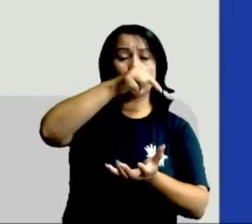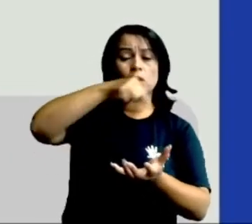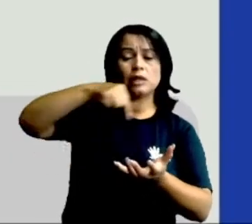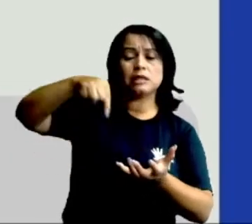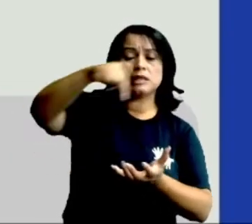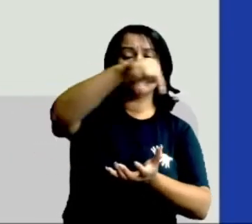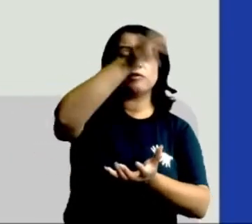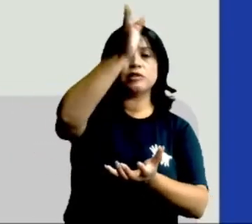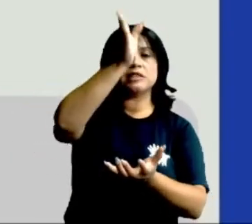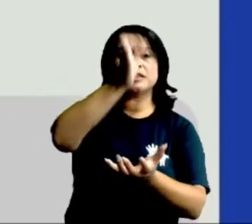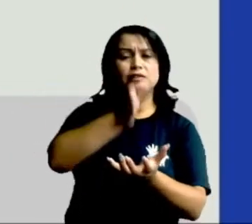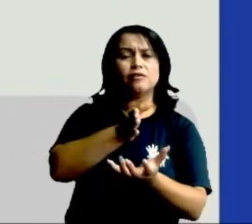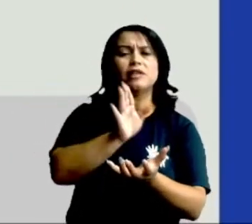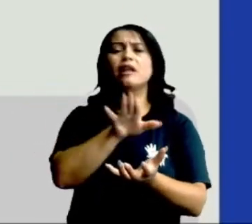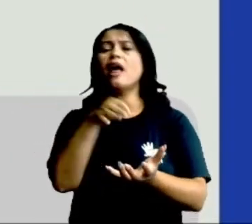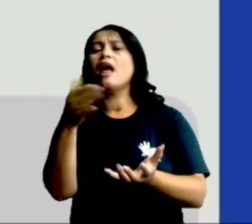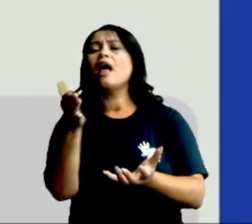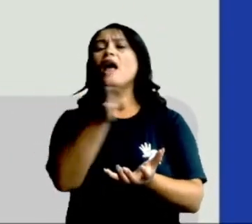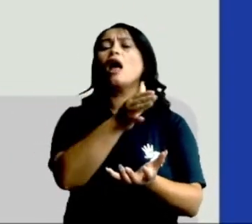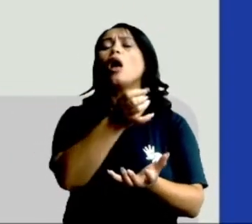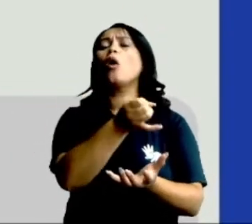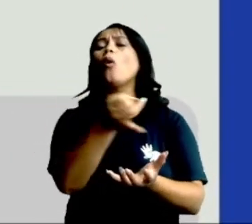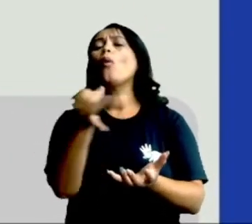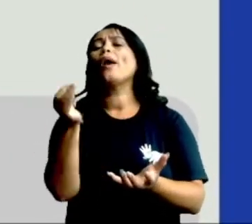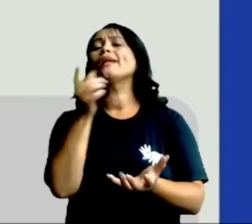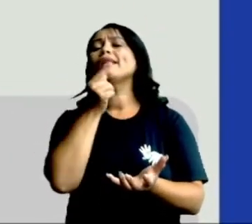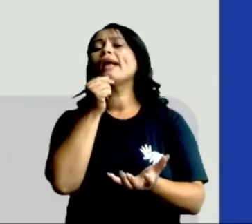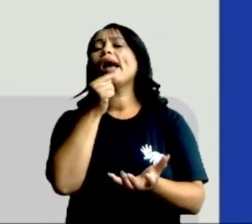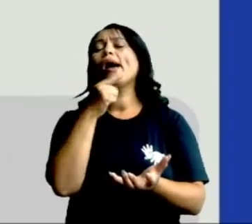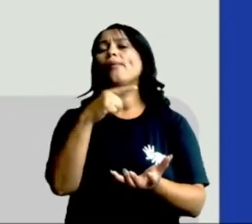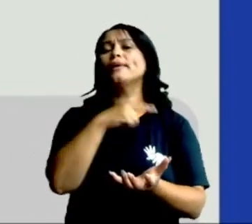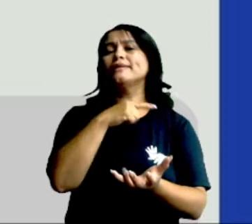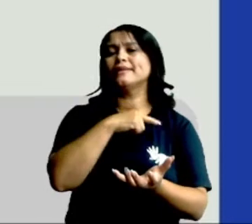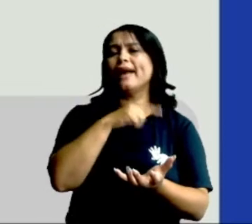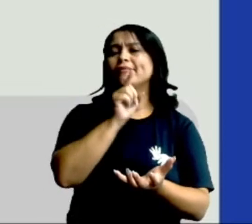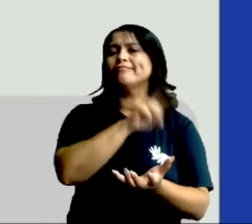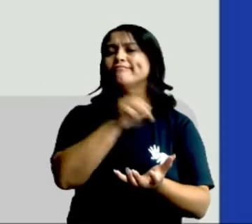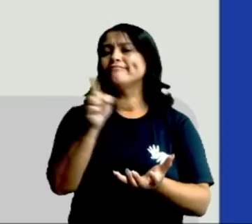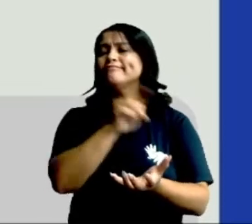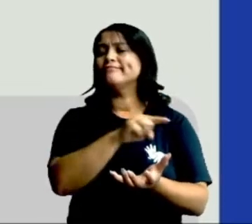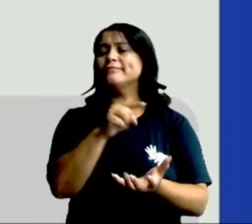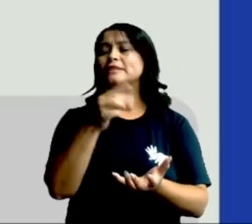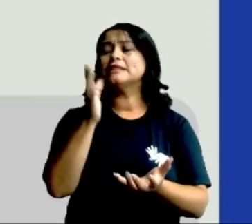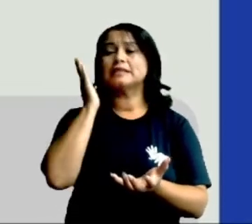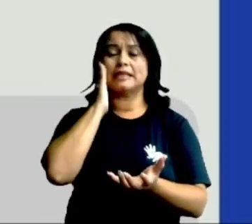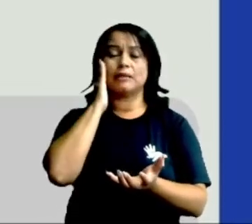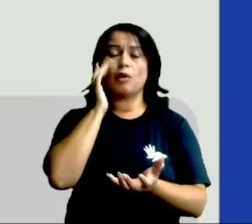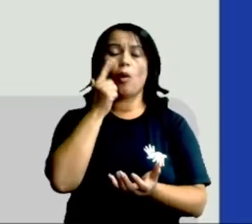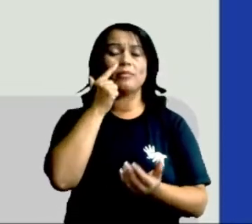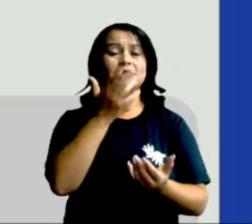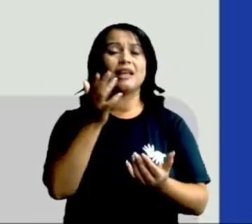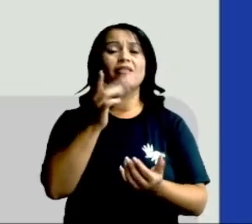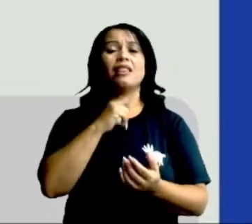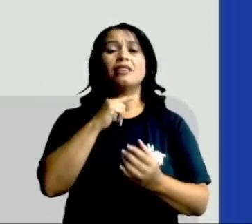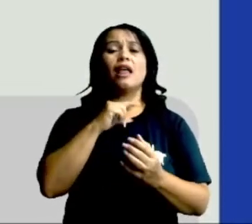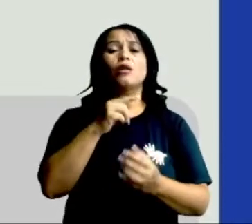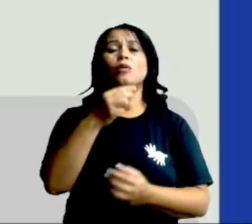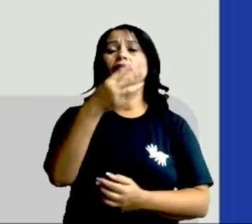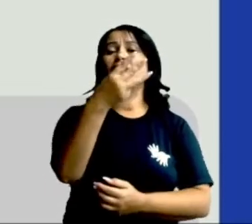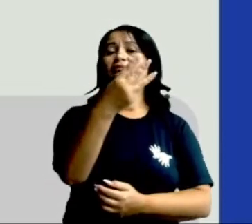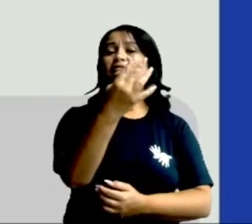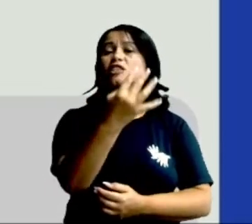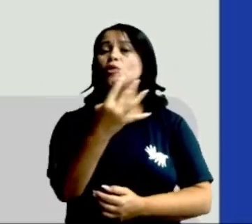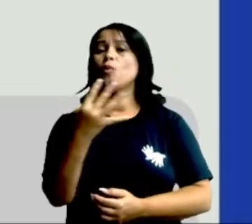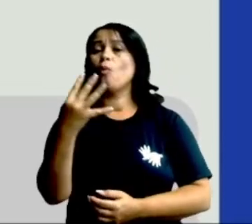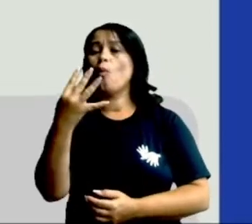fosse dividi-la, né, para saber de quanto de cada componente ela é formada, ou seja, observem que 3/4